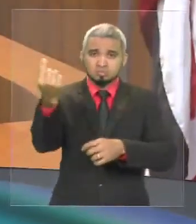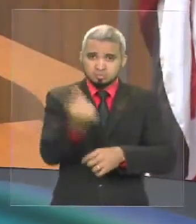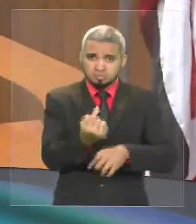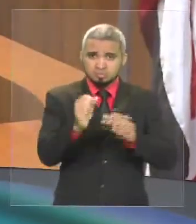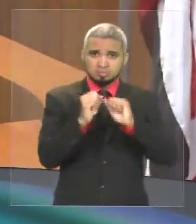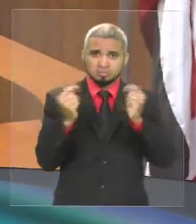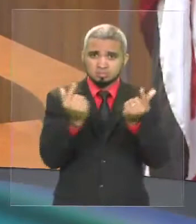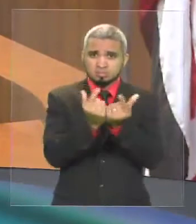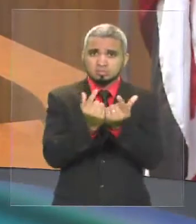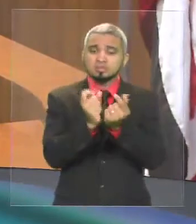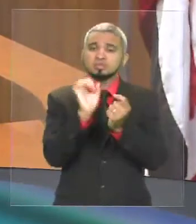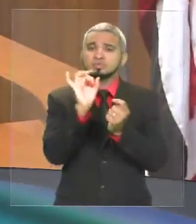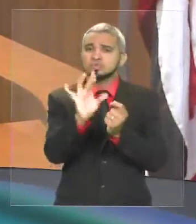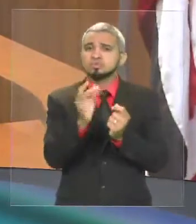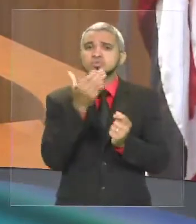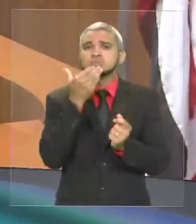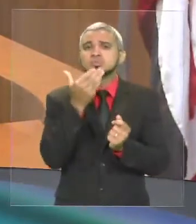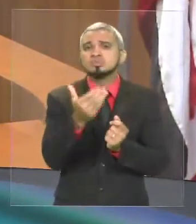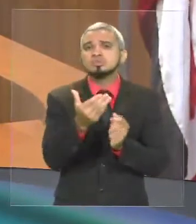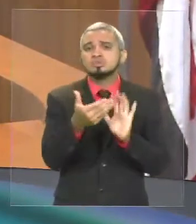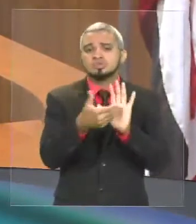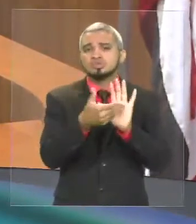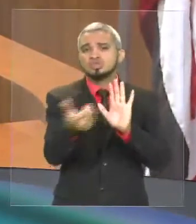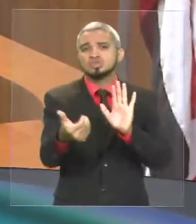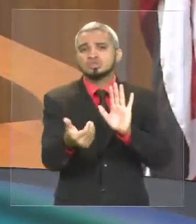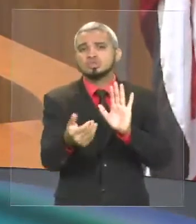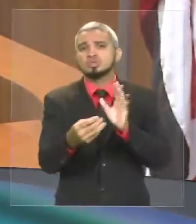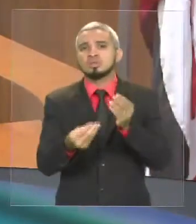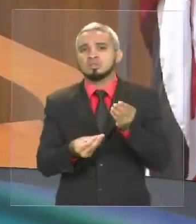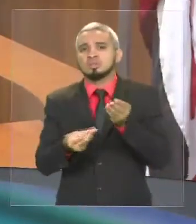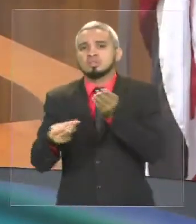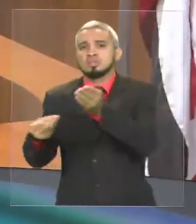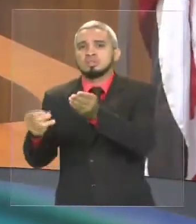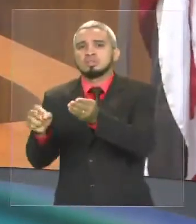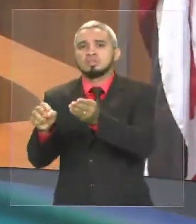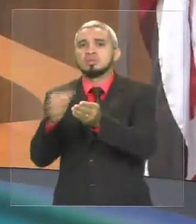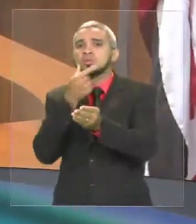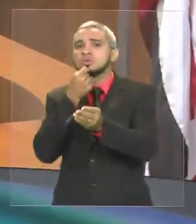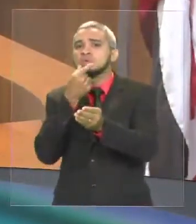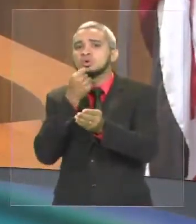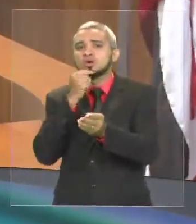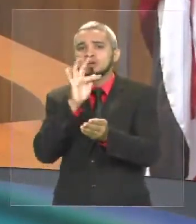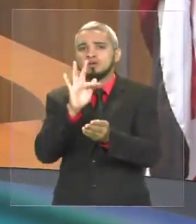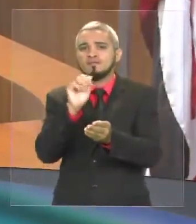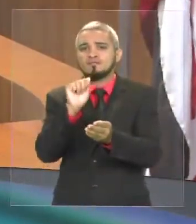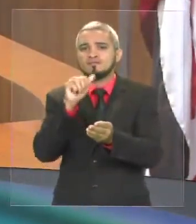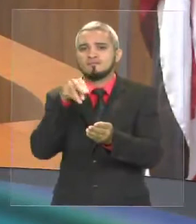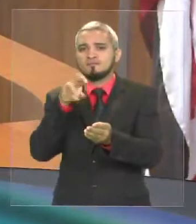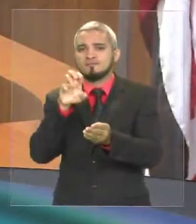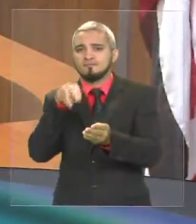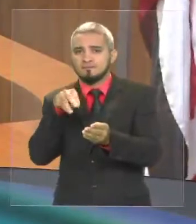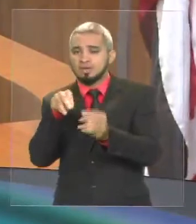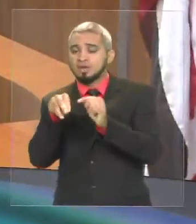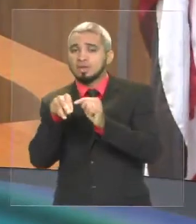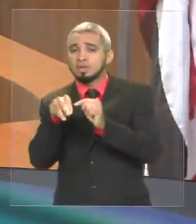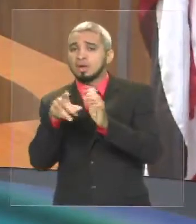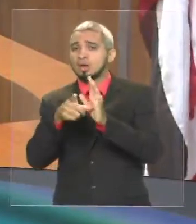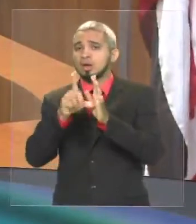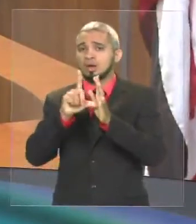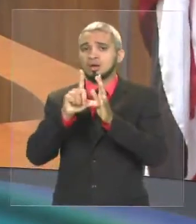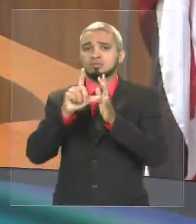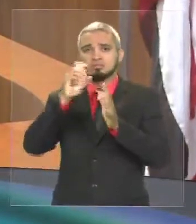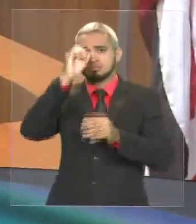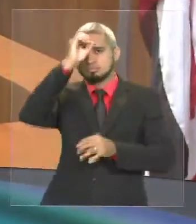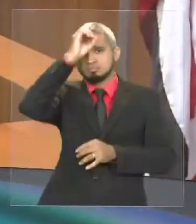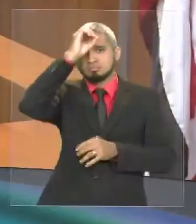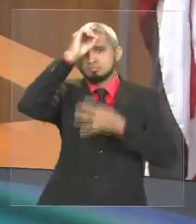e entregue ao representante da FAMEM, deputado Souza Neto. Sabe por quê? Porque a FAMEM não teve conhecimento desse projeto antes